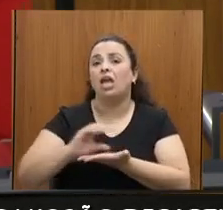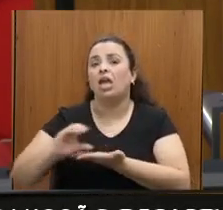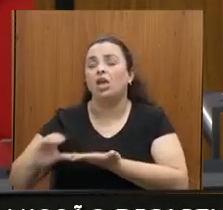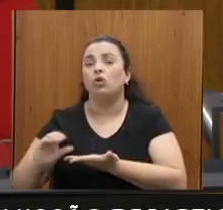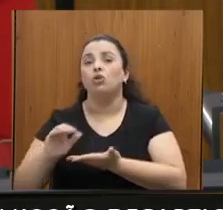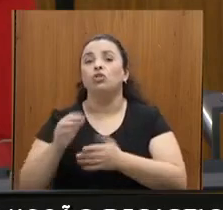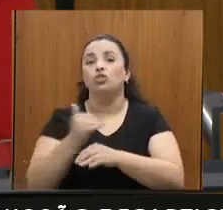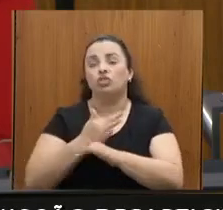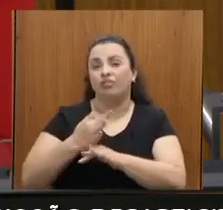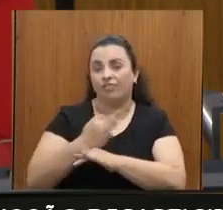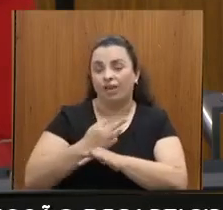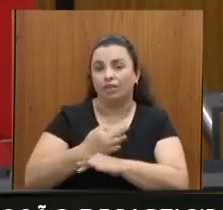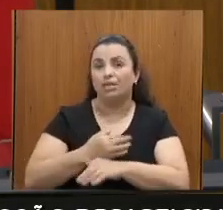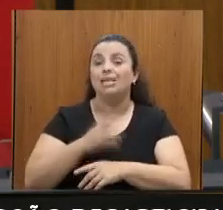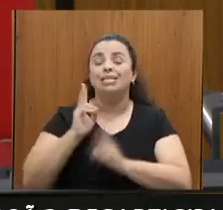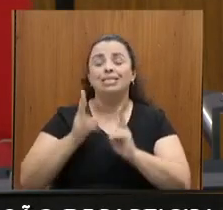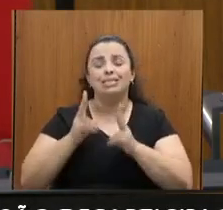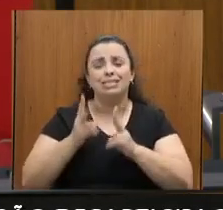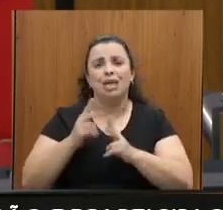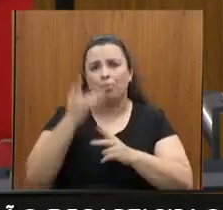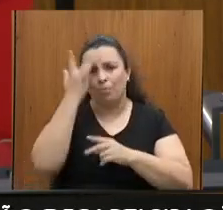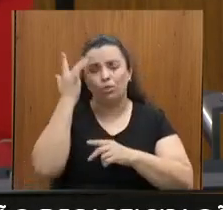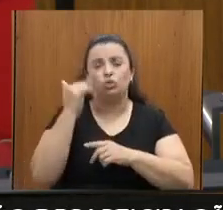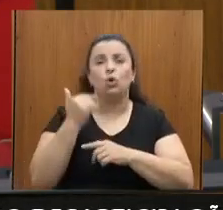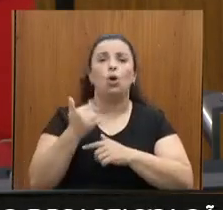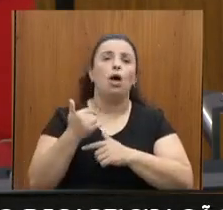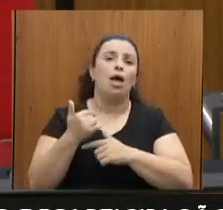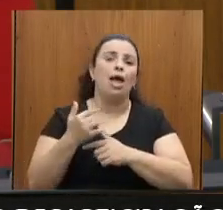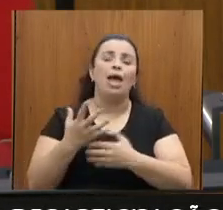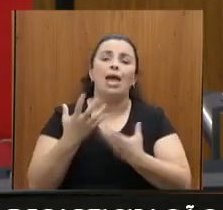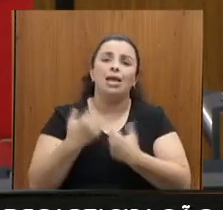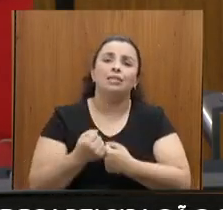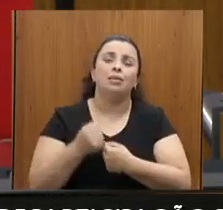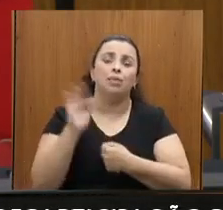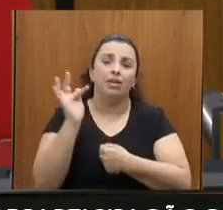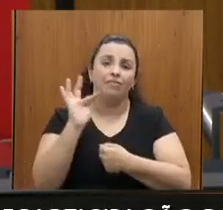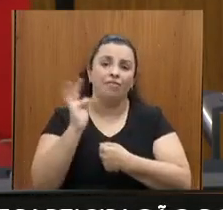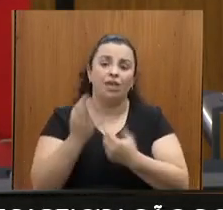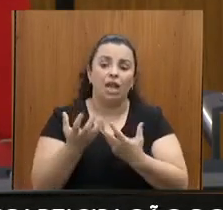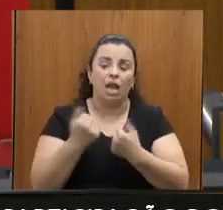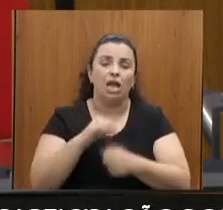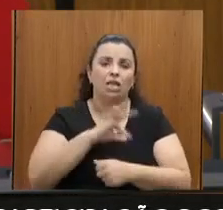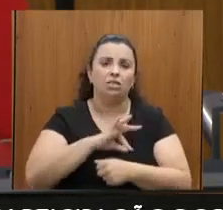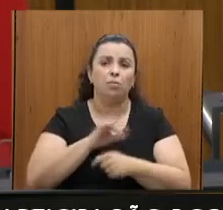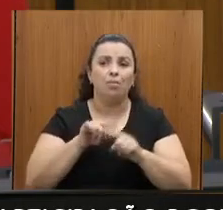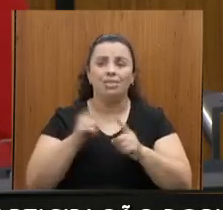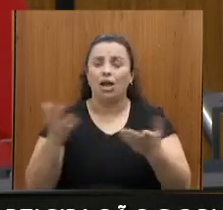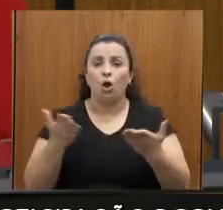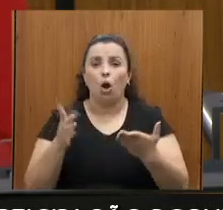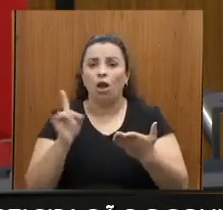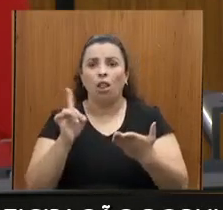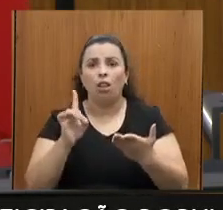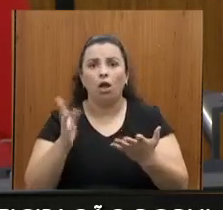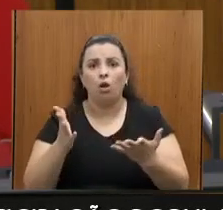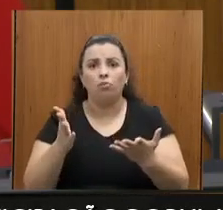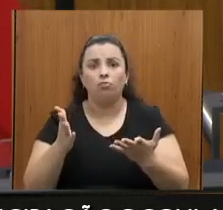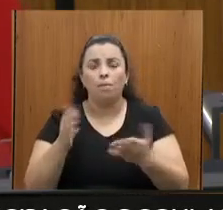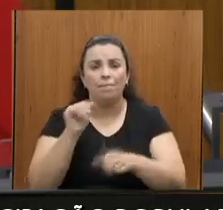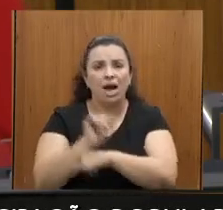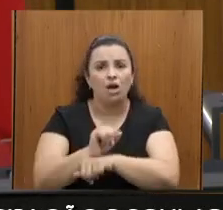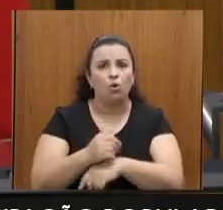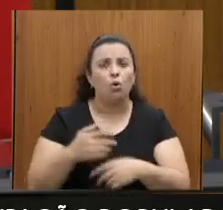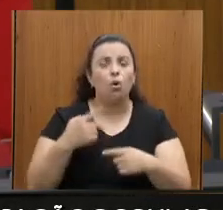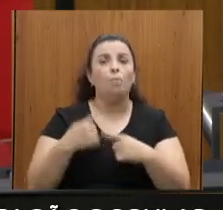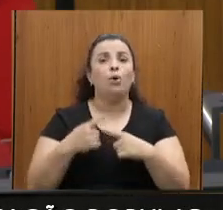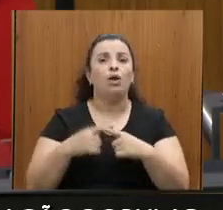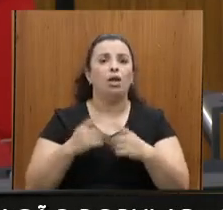recebiam esses direitos em fevereiro. Não receberão. Para quem recebe 15 mil, 25 mil reais, pode não